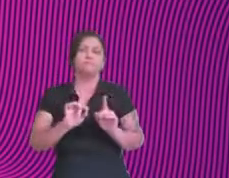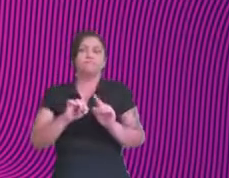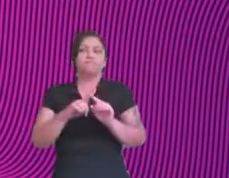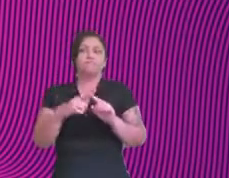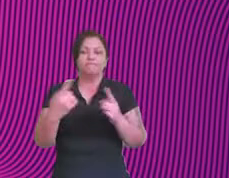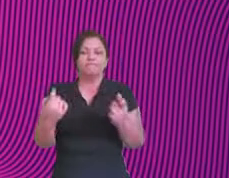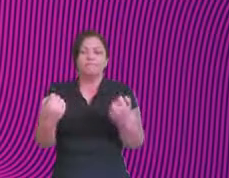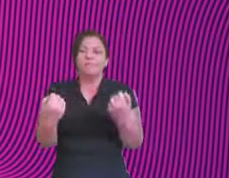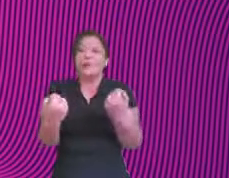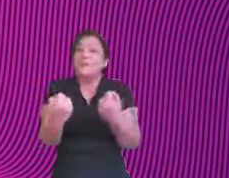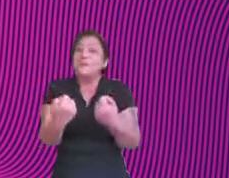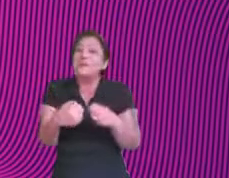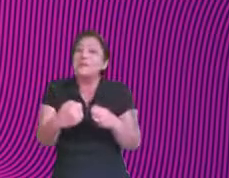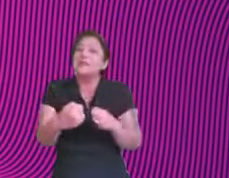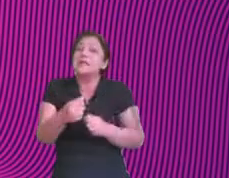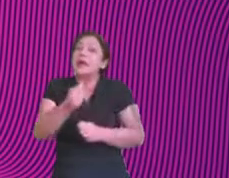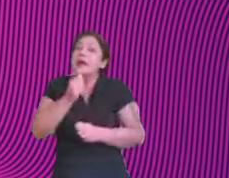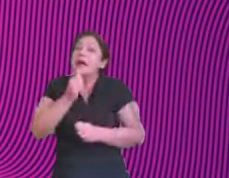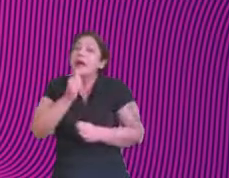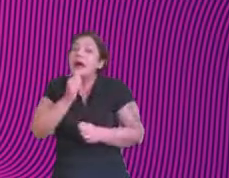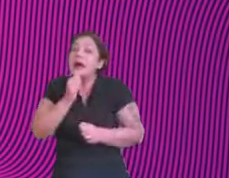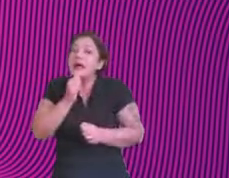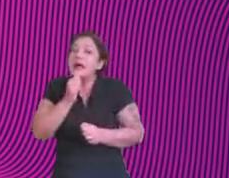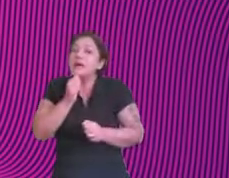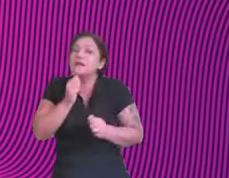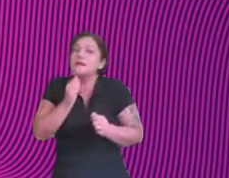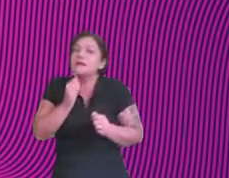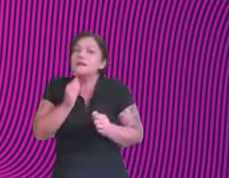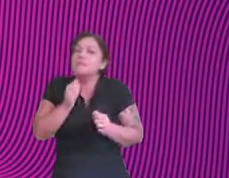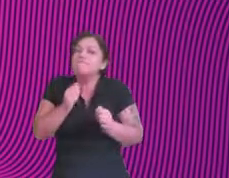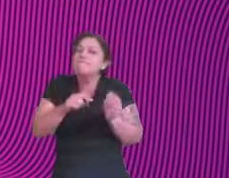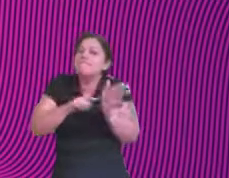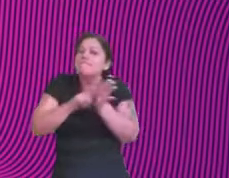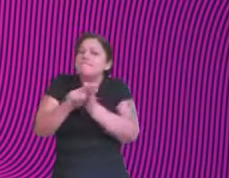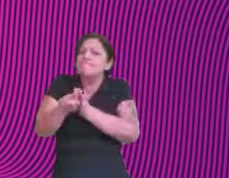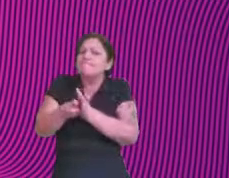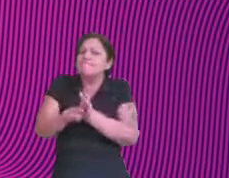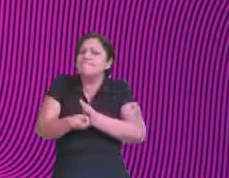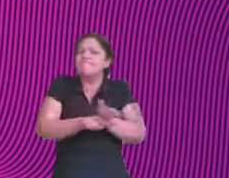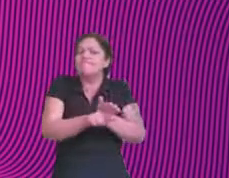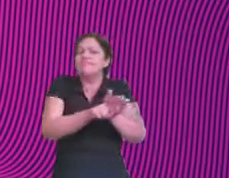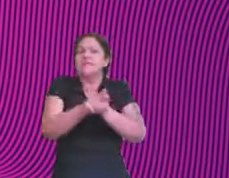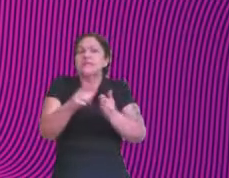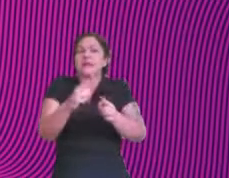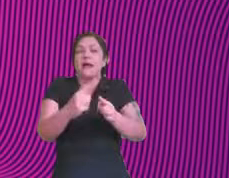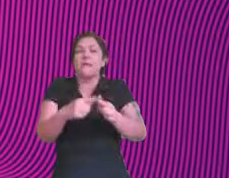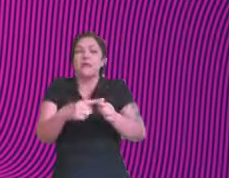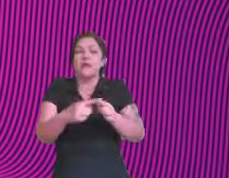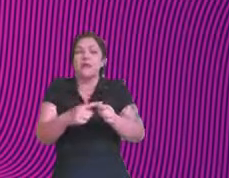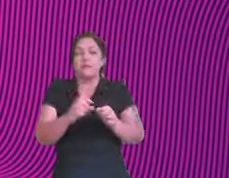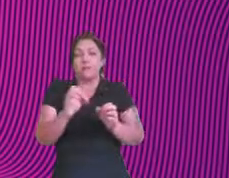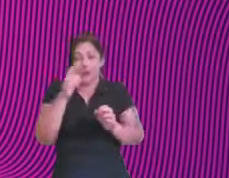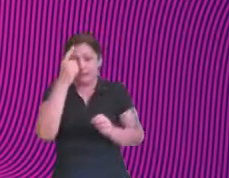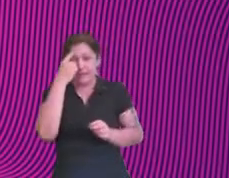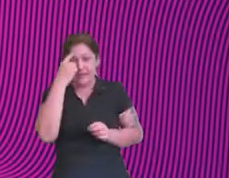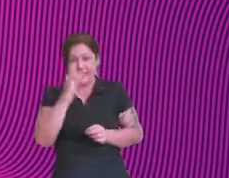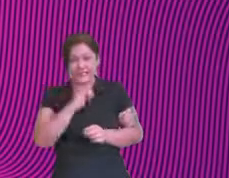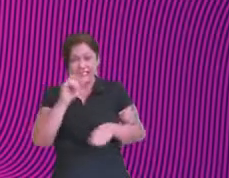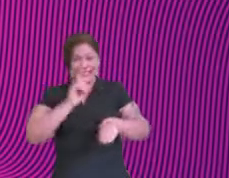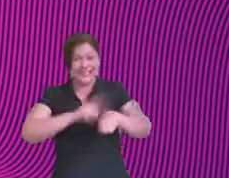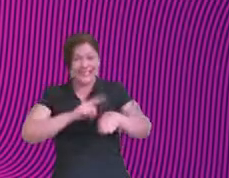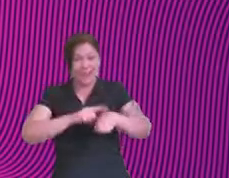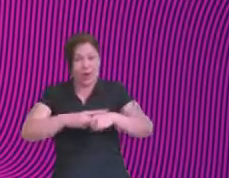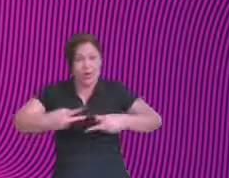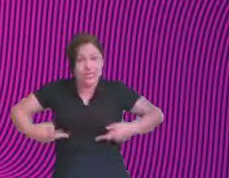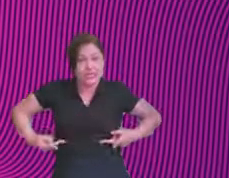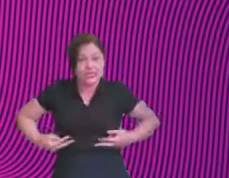maior a concentração intraabdominal, que seria proibitiva por via venosa, a ideia é sensacional. Só que nem tudo a gente funciona do